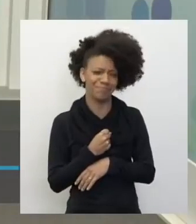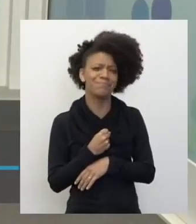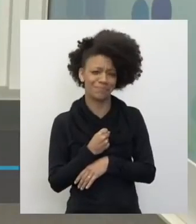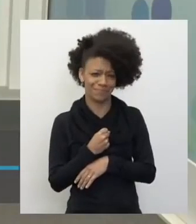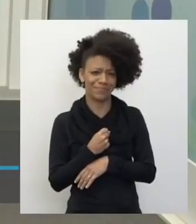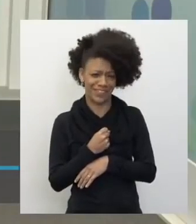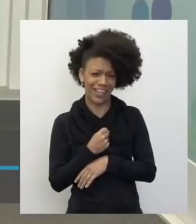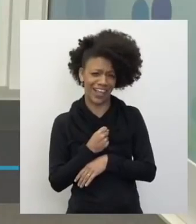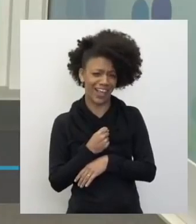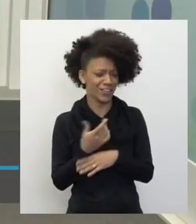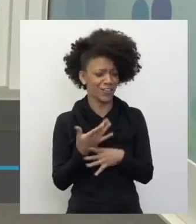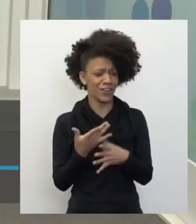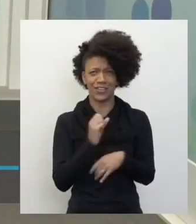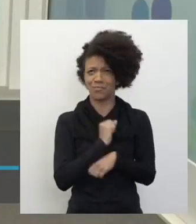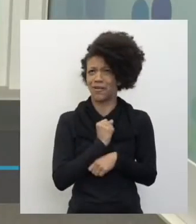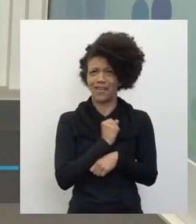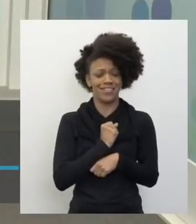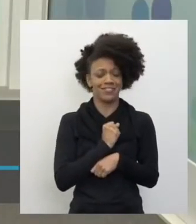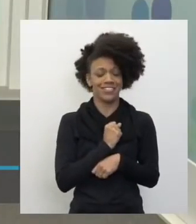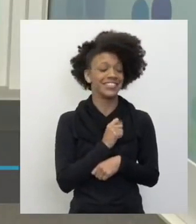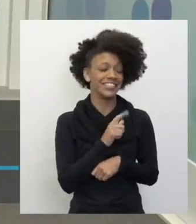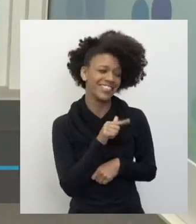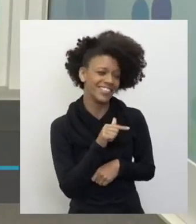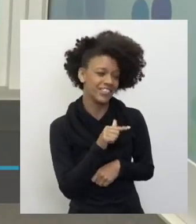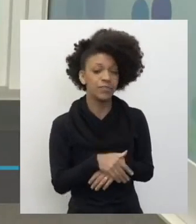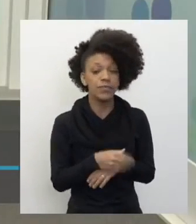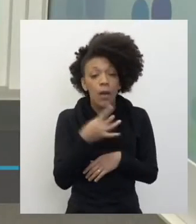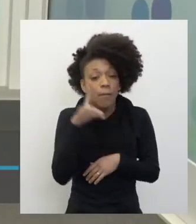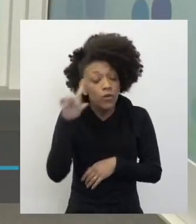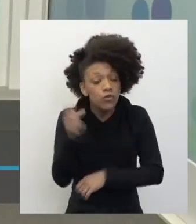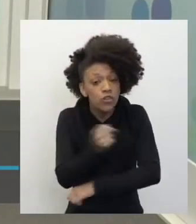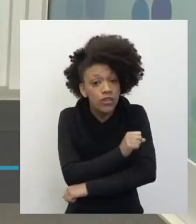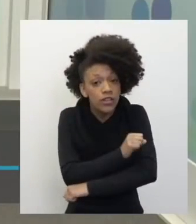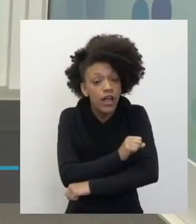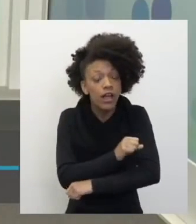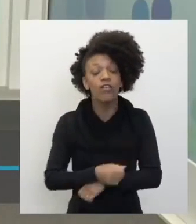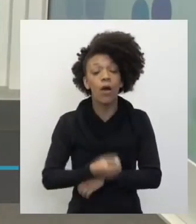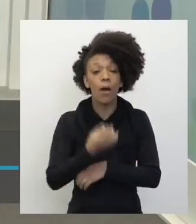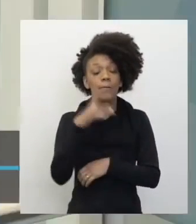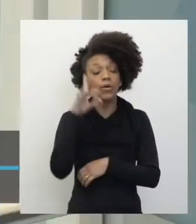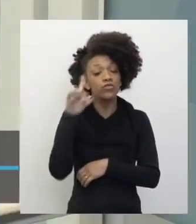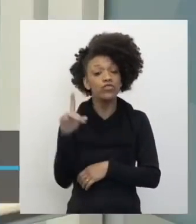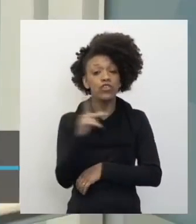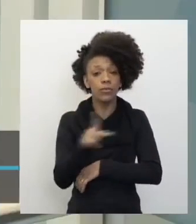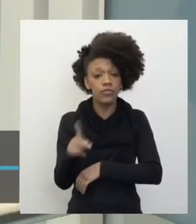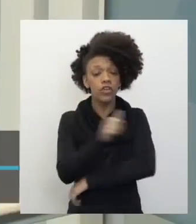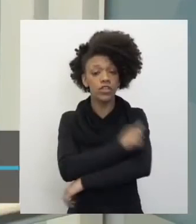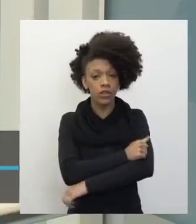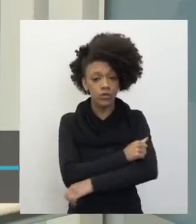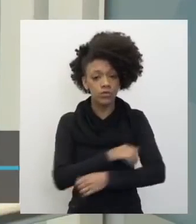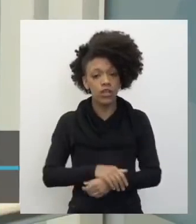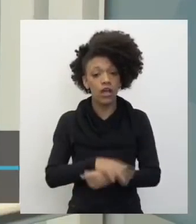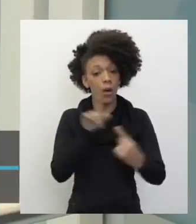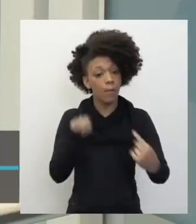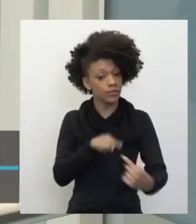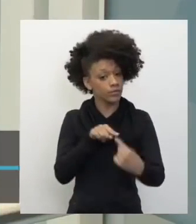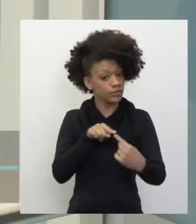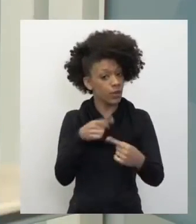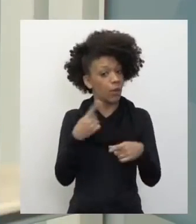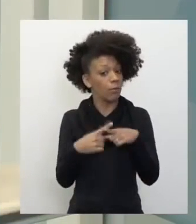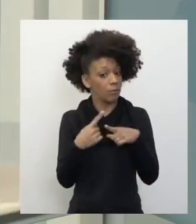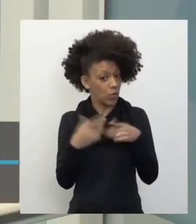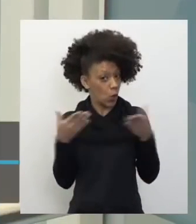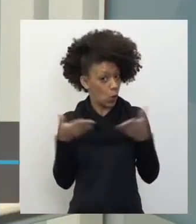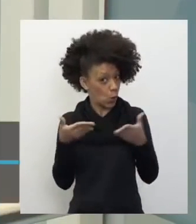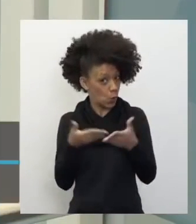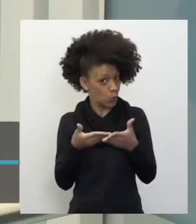eu estava também morrendo de saudade. Bom dia, oitavo ano, bom dia, professores e alunos. Vamos aos objetivos, porque hoje a Mônica